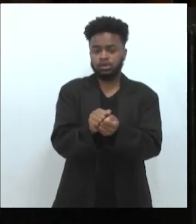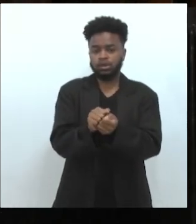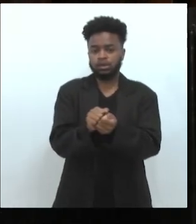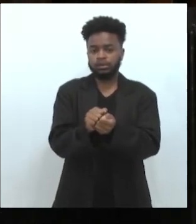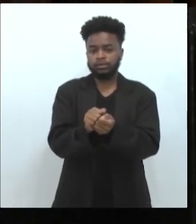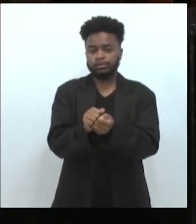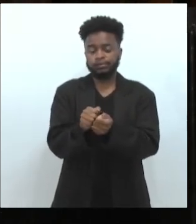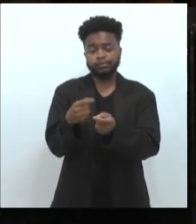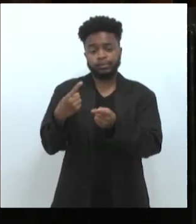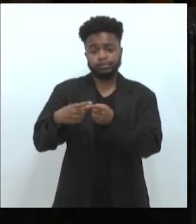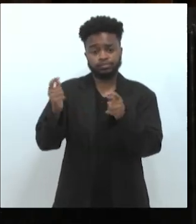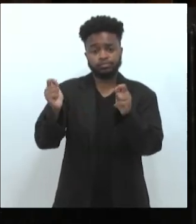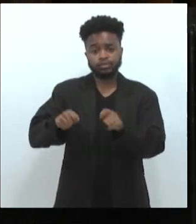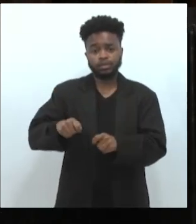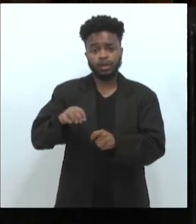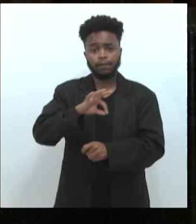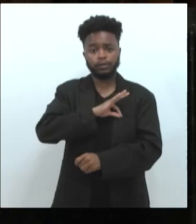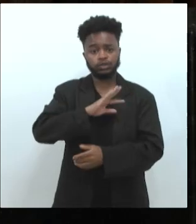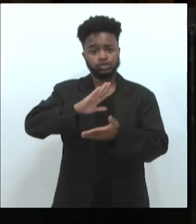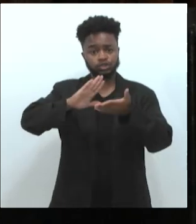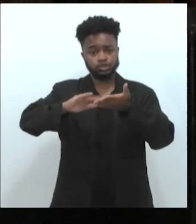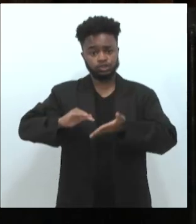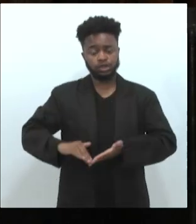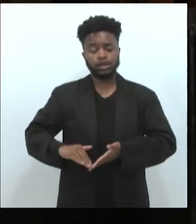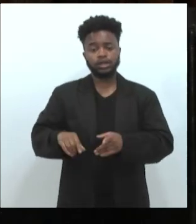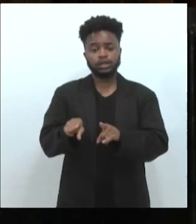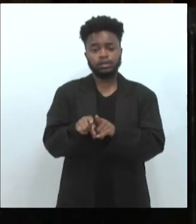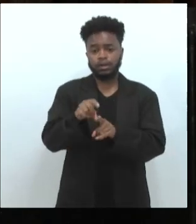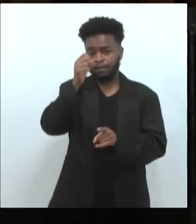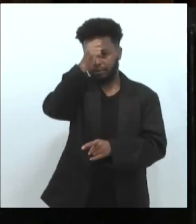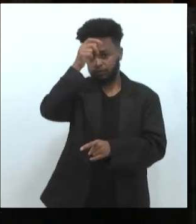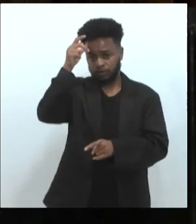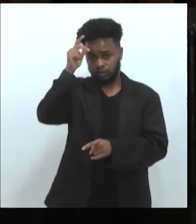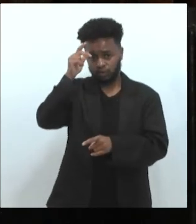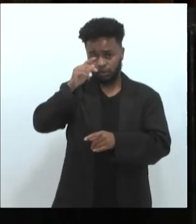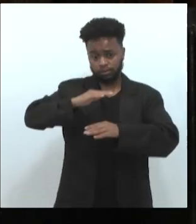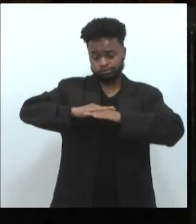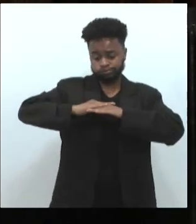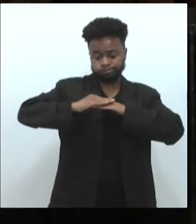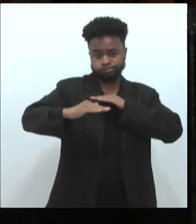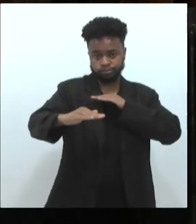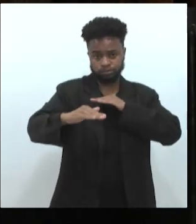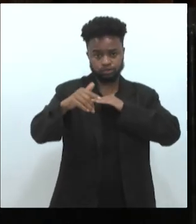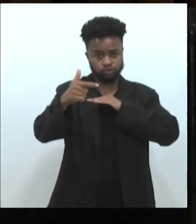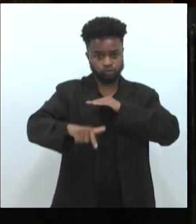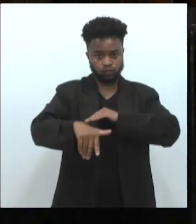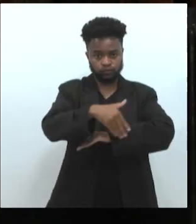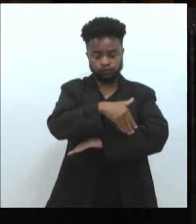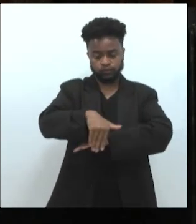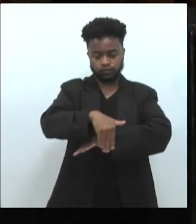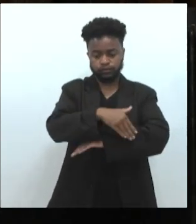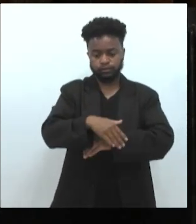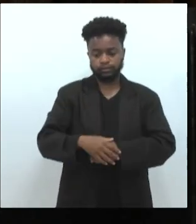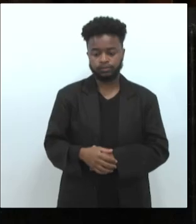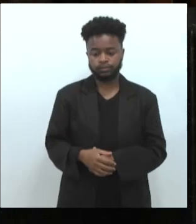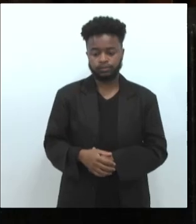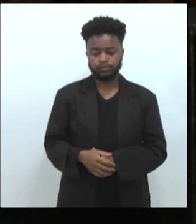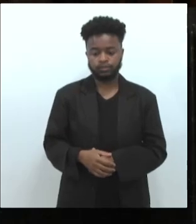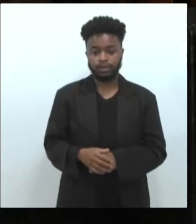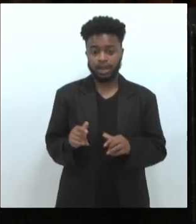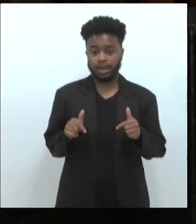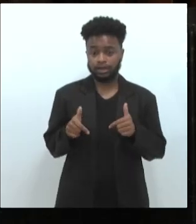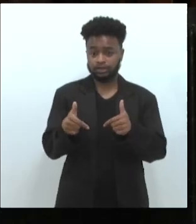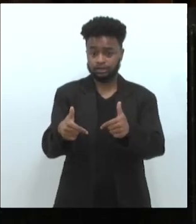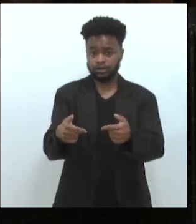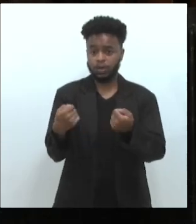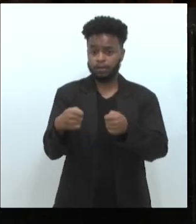polícia retire e a prefeitura tampe o buraco com asfalto. Essa ação precisa ter